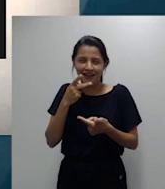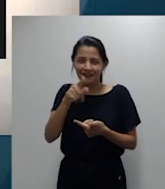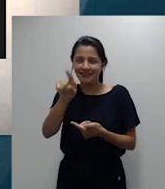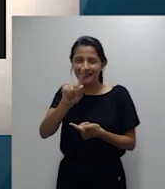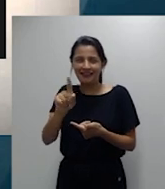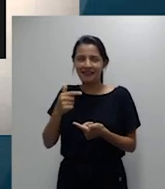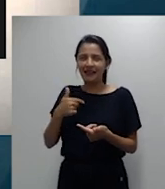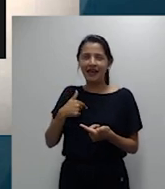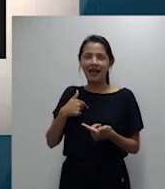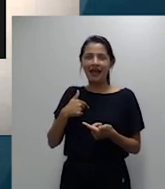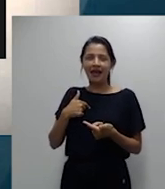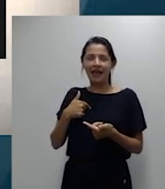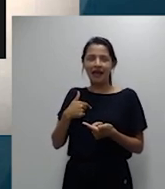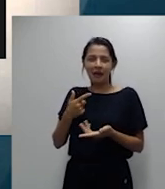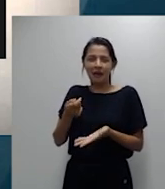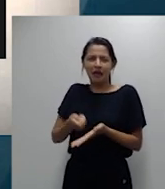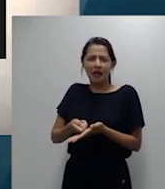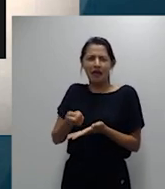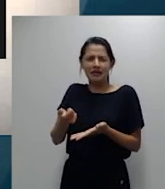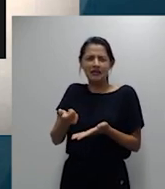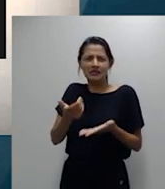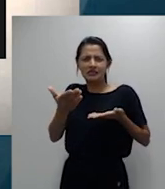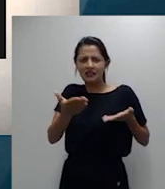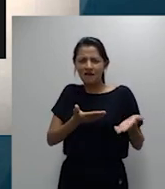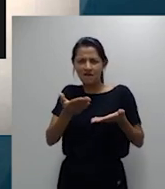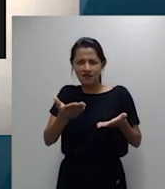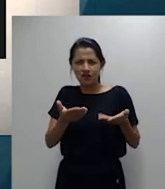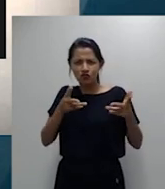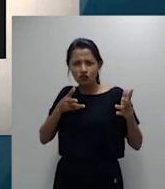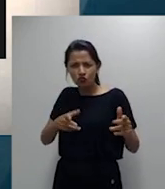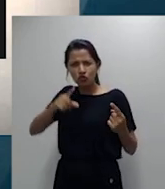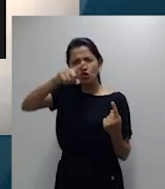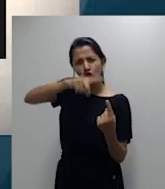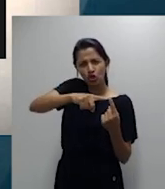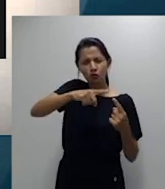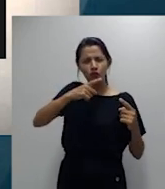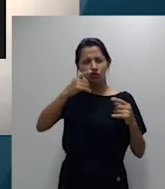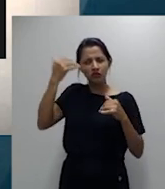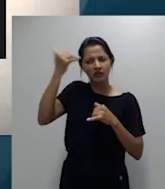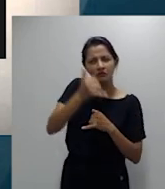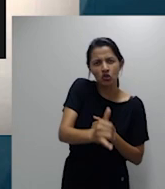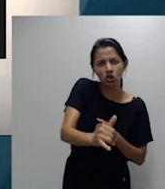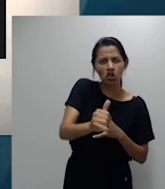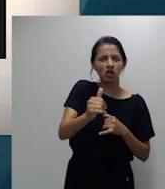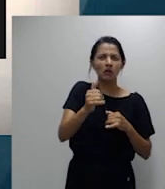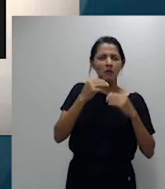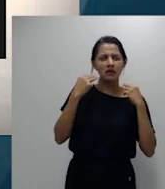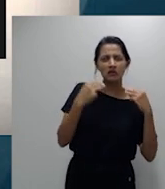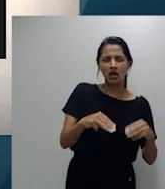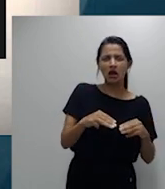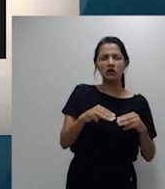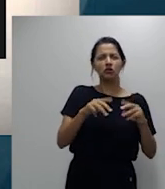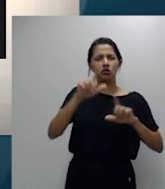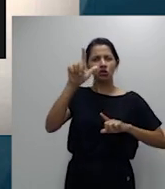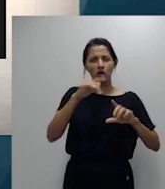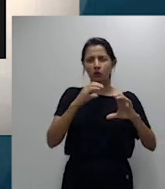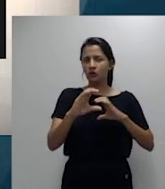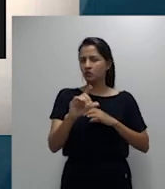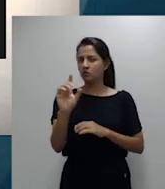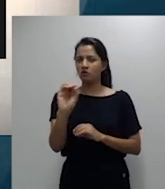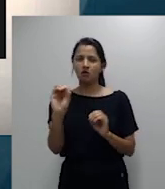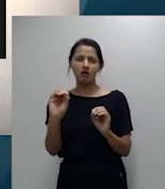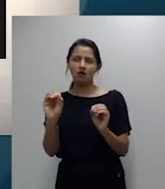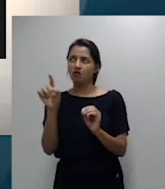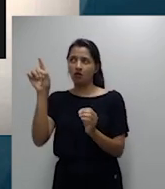prestação de serviço de telecomunicação nenhuma transmissão de mensagem assim como uma empresa pode